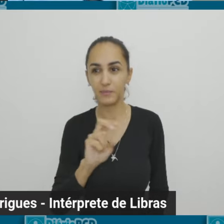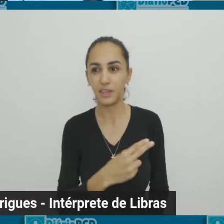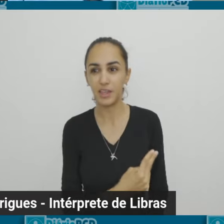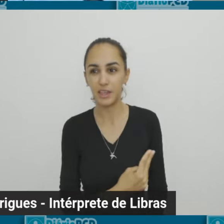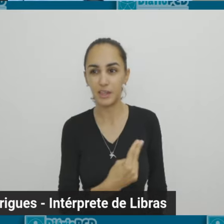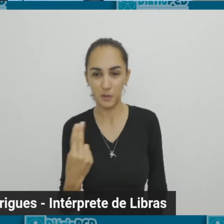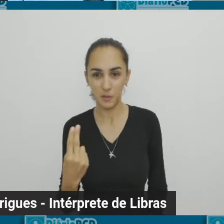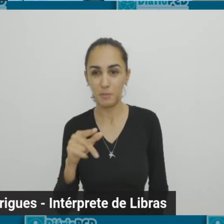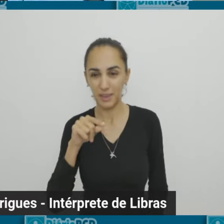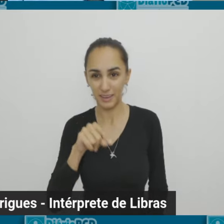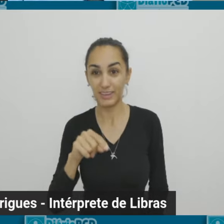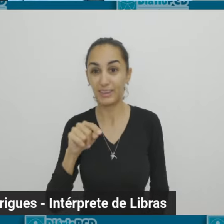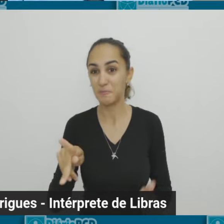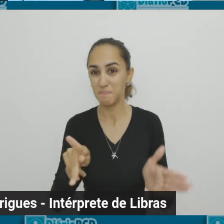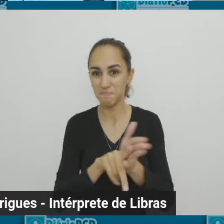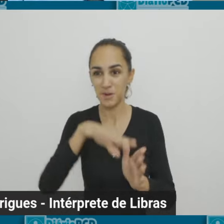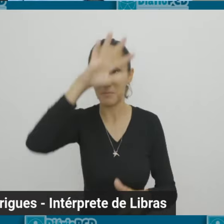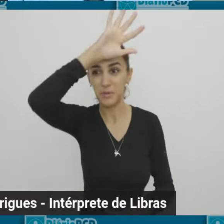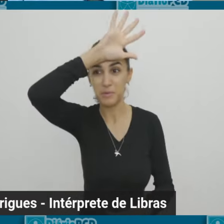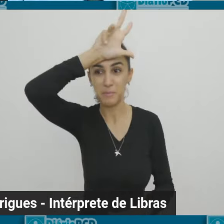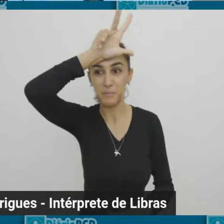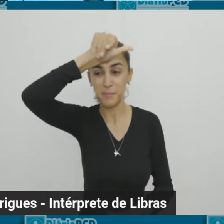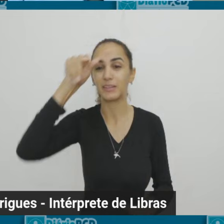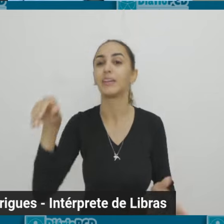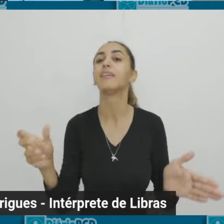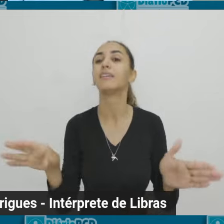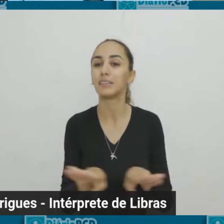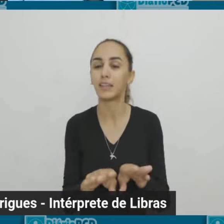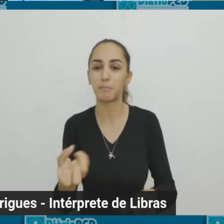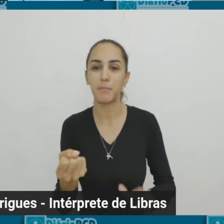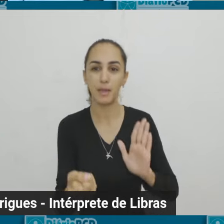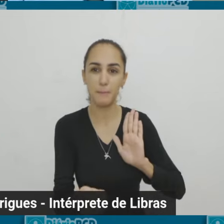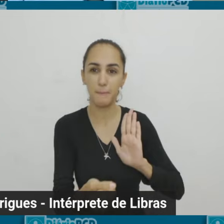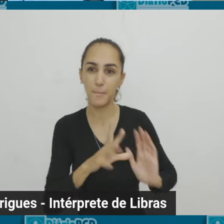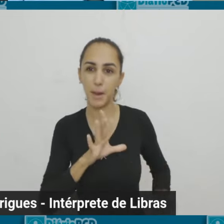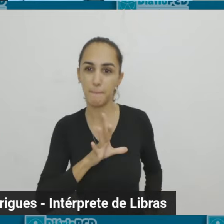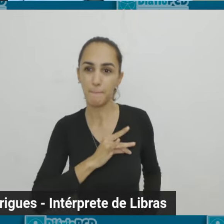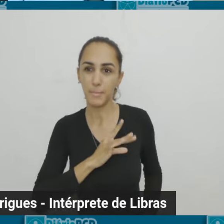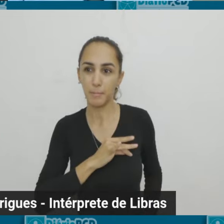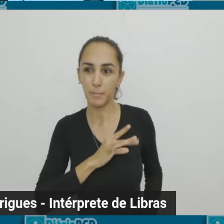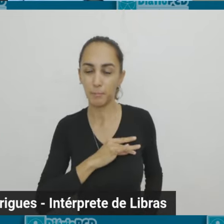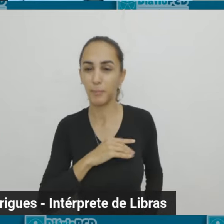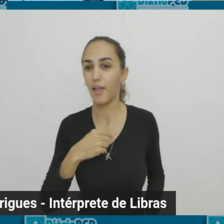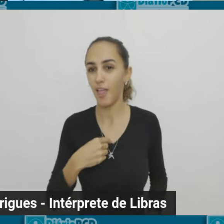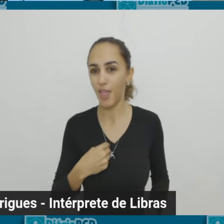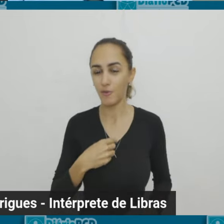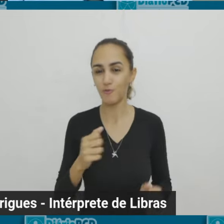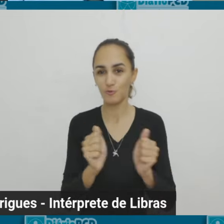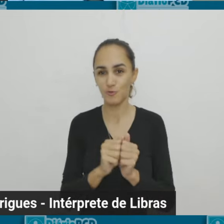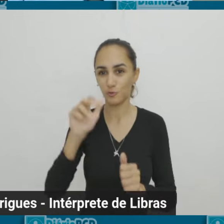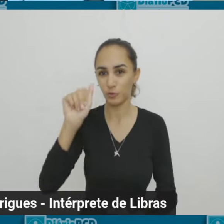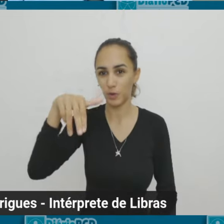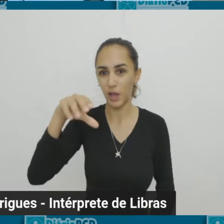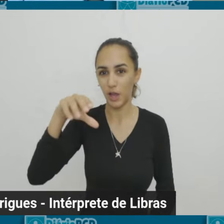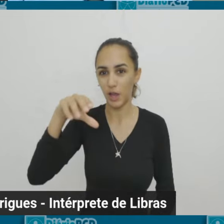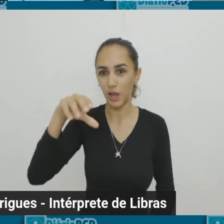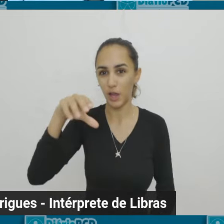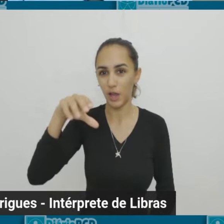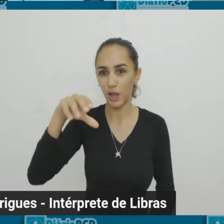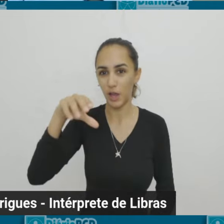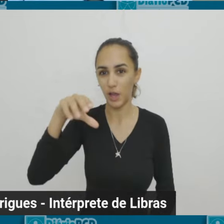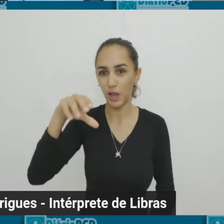Manaus. Estou também com um adesivo aqui, eu e o Amon, 23. Ao meu fundo,